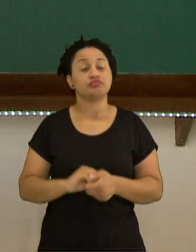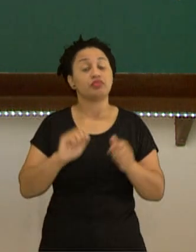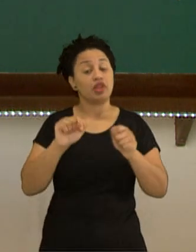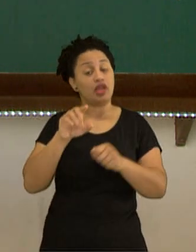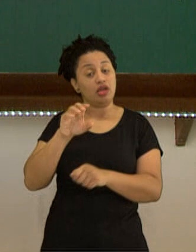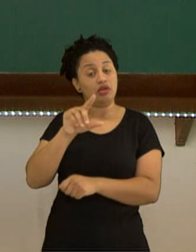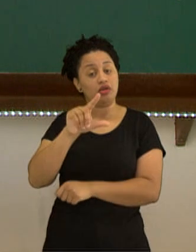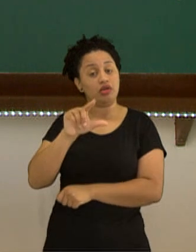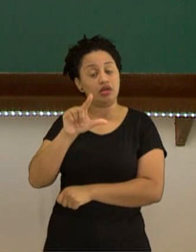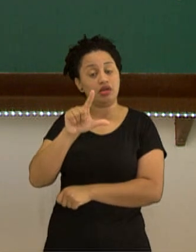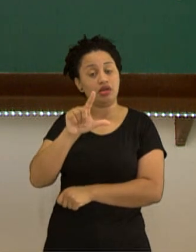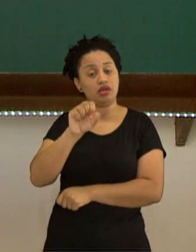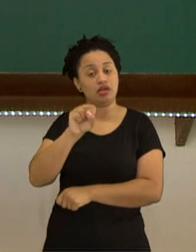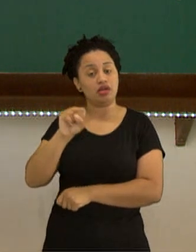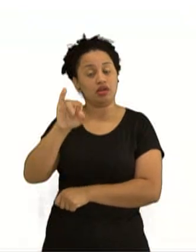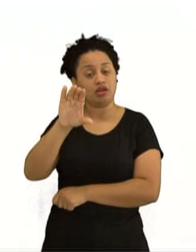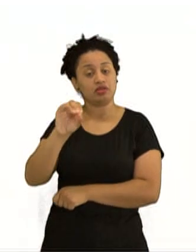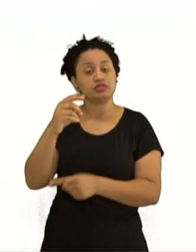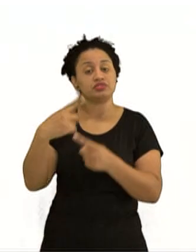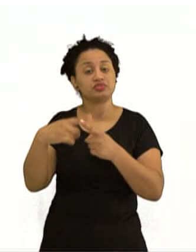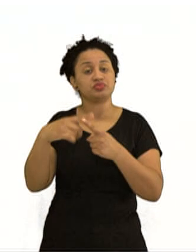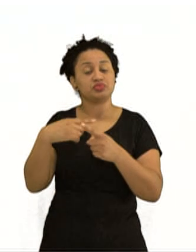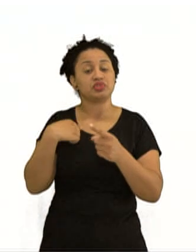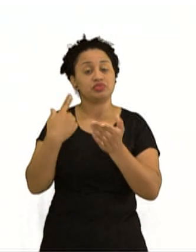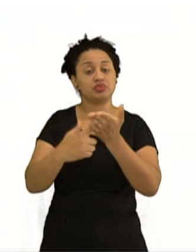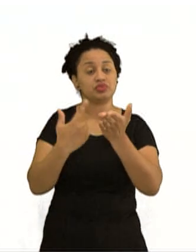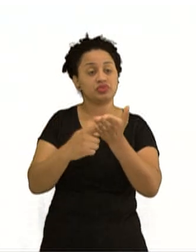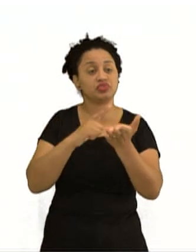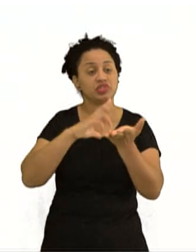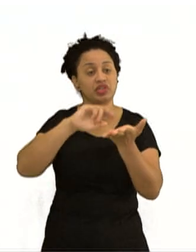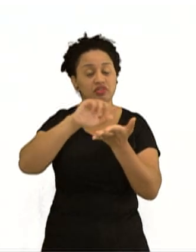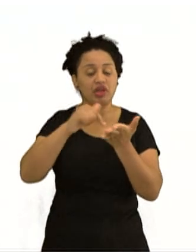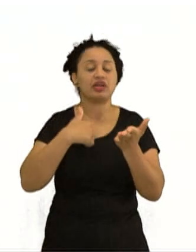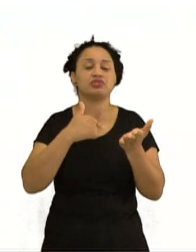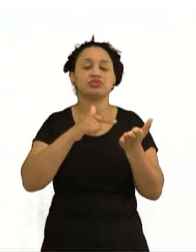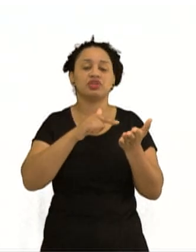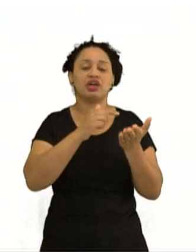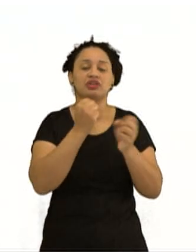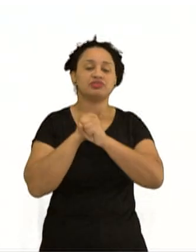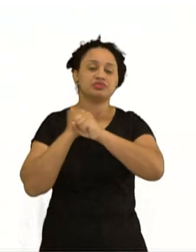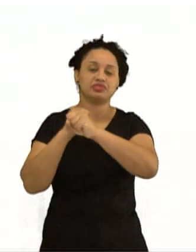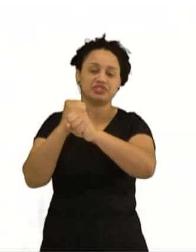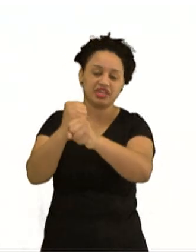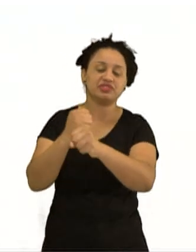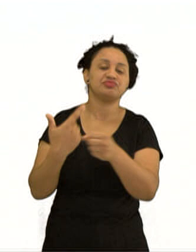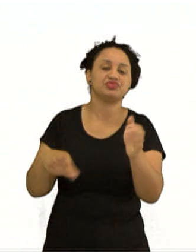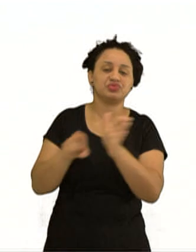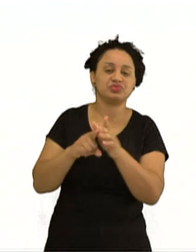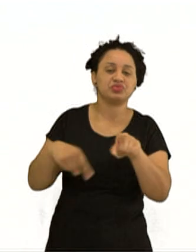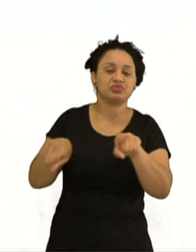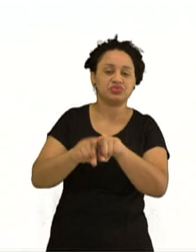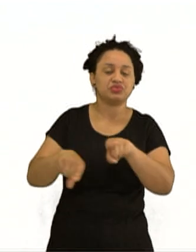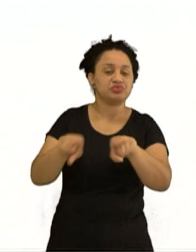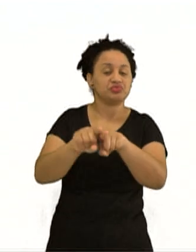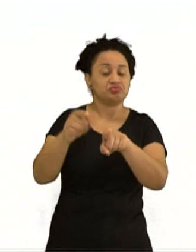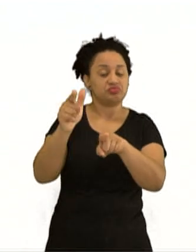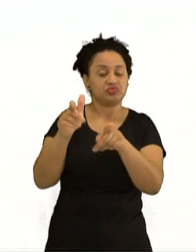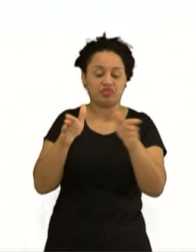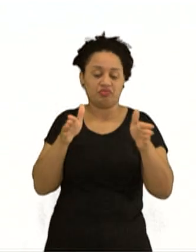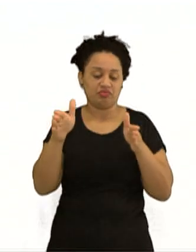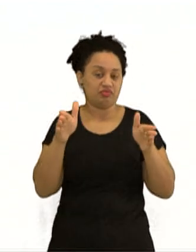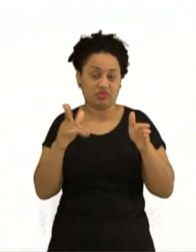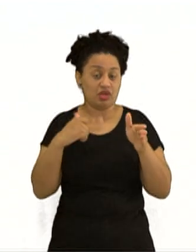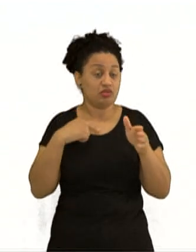um clássico porque é um livro que possui várias versões ao longo dos anos, sendo atemporal, inclusive